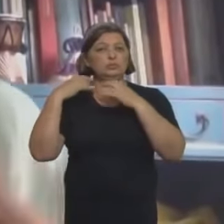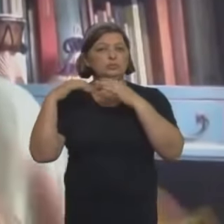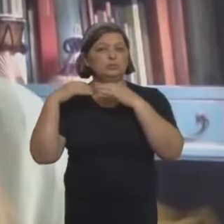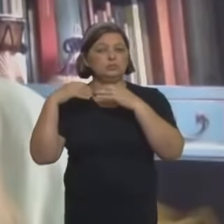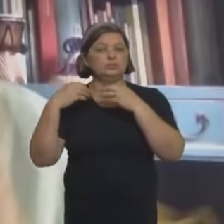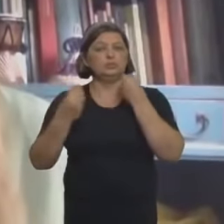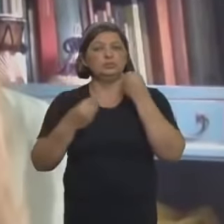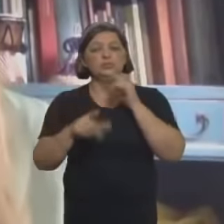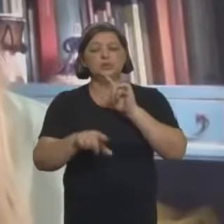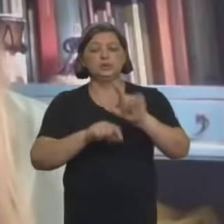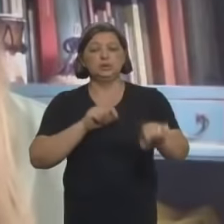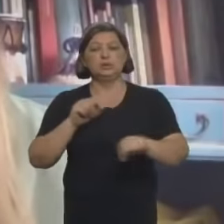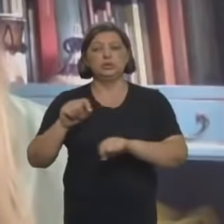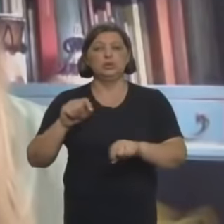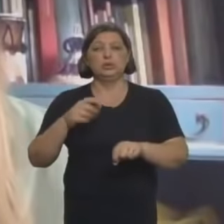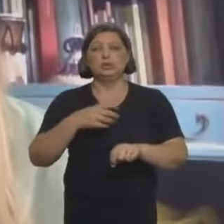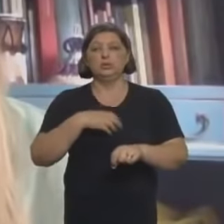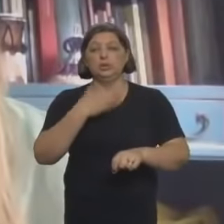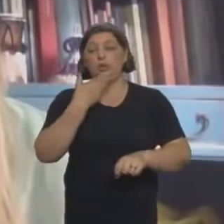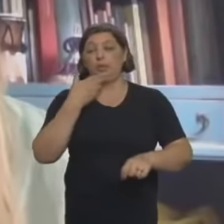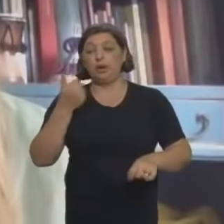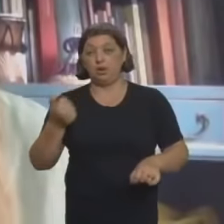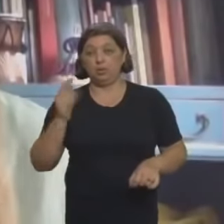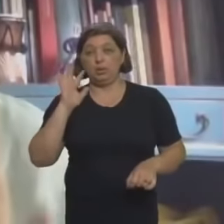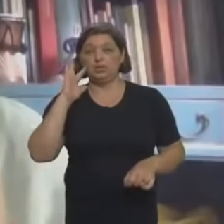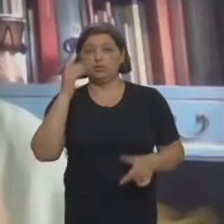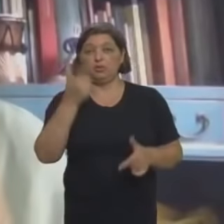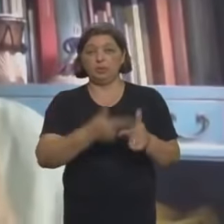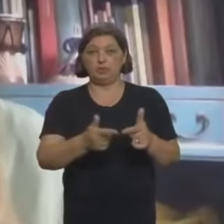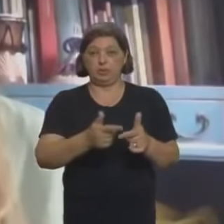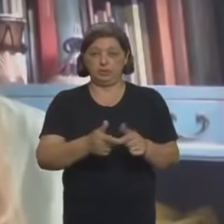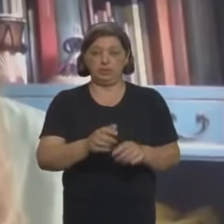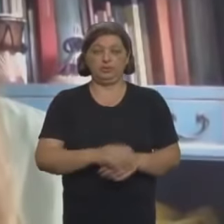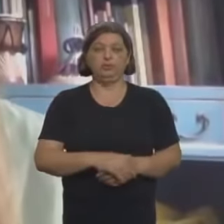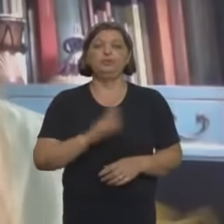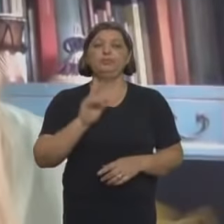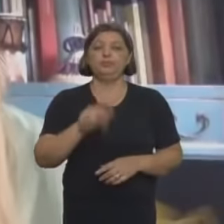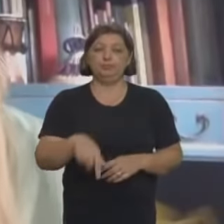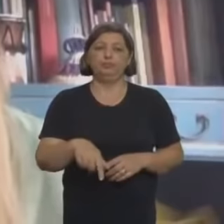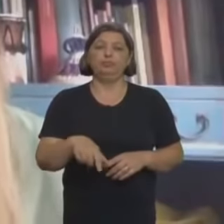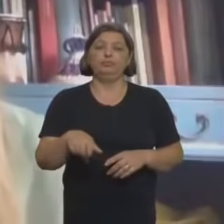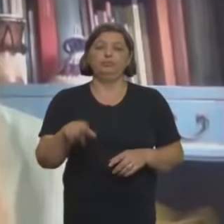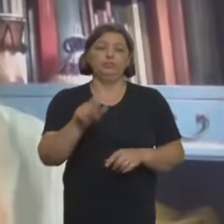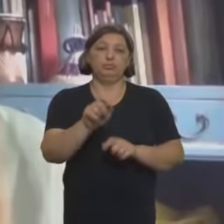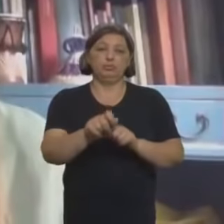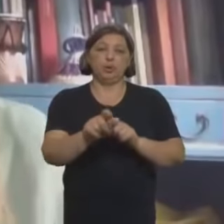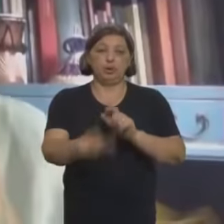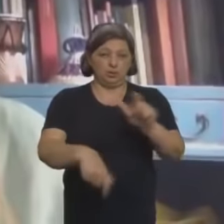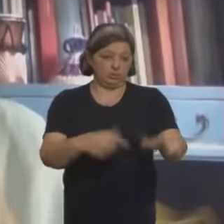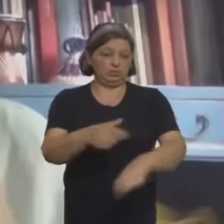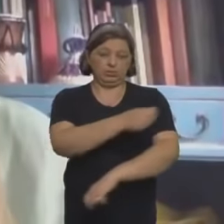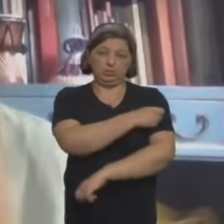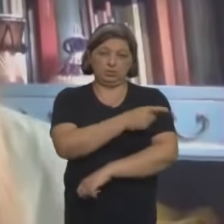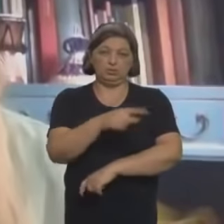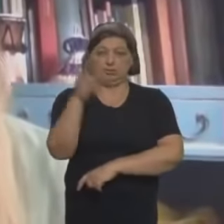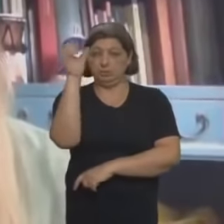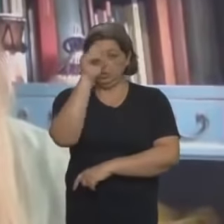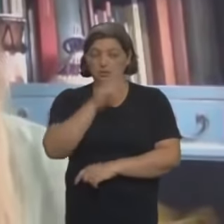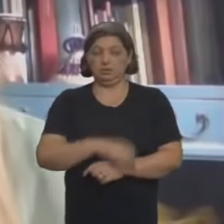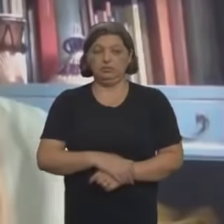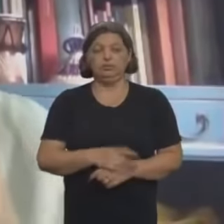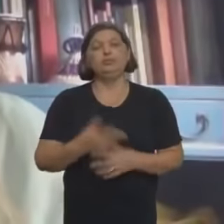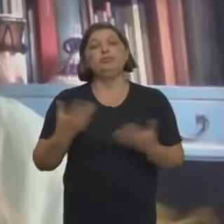a escolher a melhor forma de lidar com aquela situação. E é isso que os estudantes vão aprender, tá? Então, gente, numa situação como a